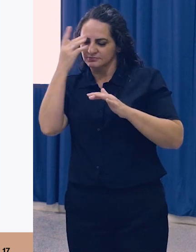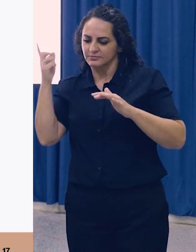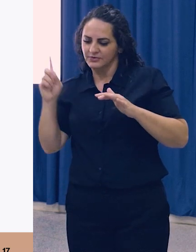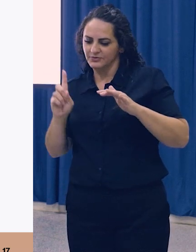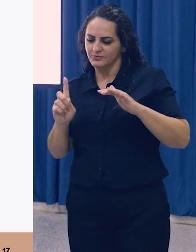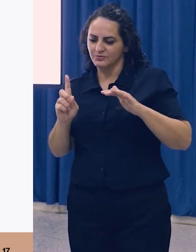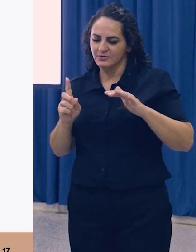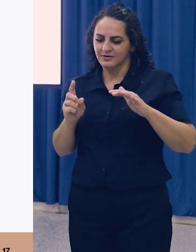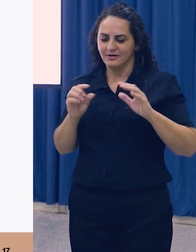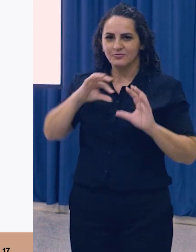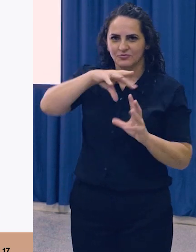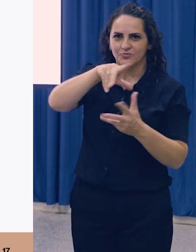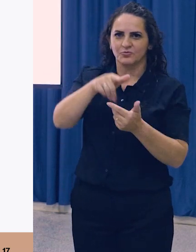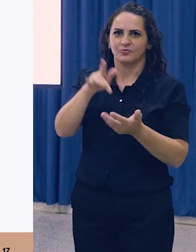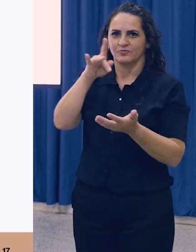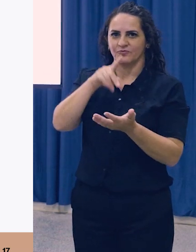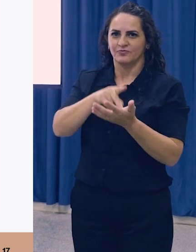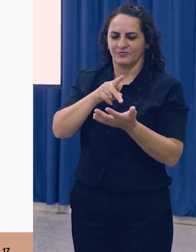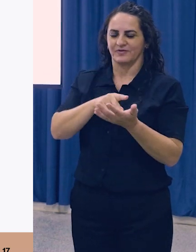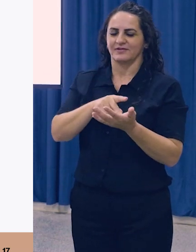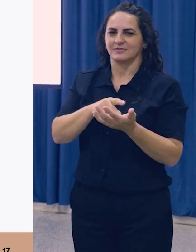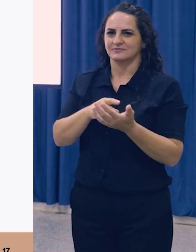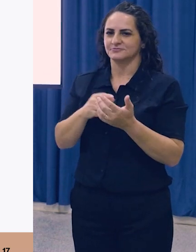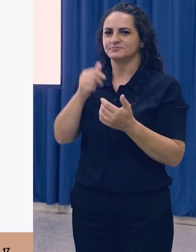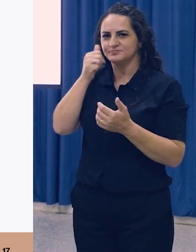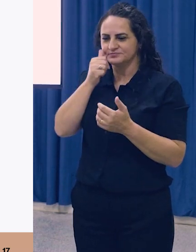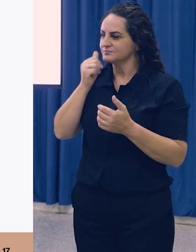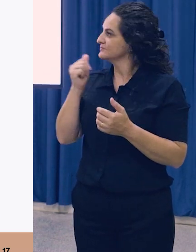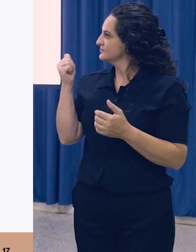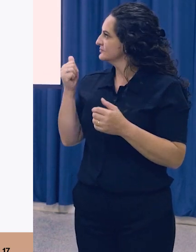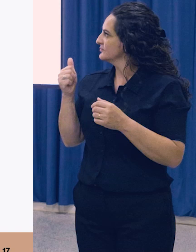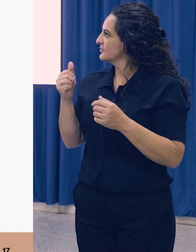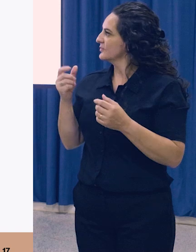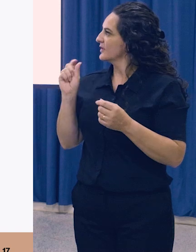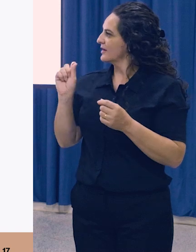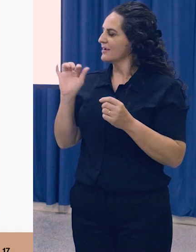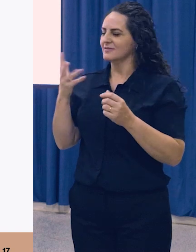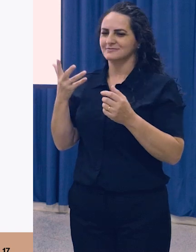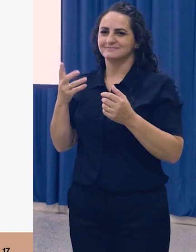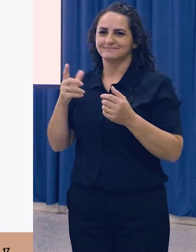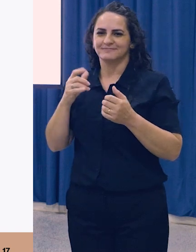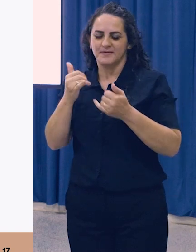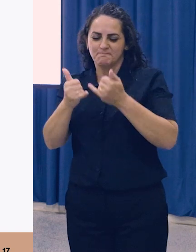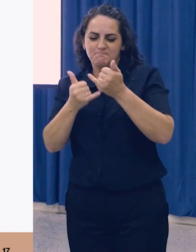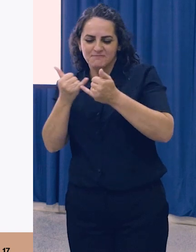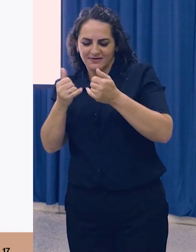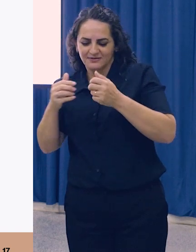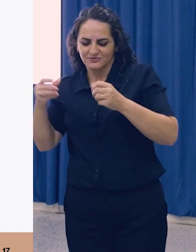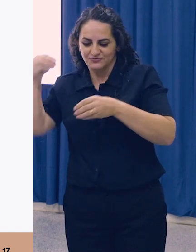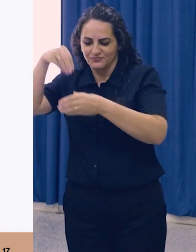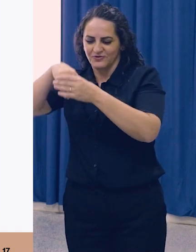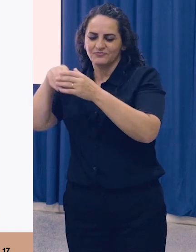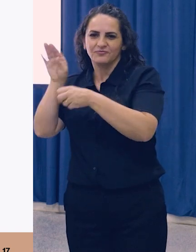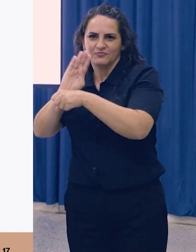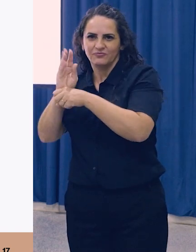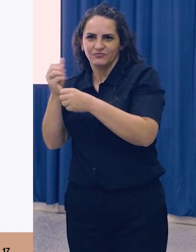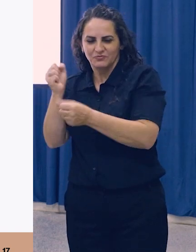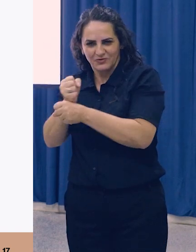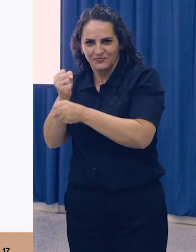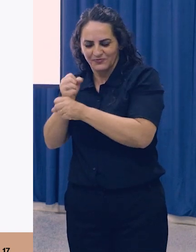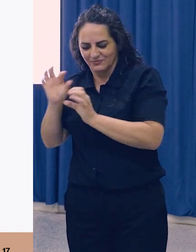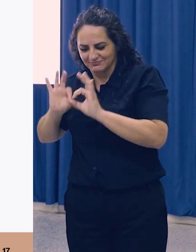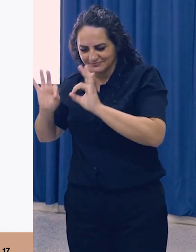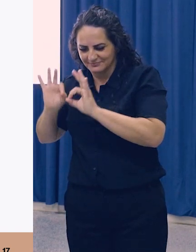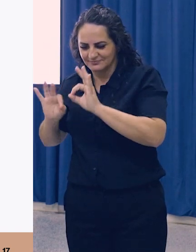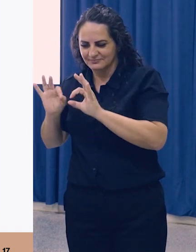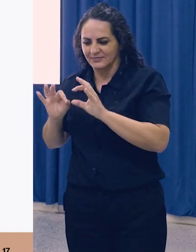bacana. A Charlie, né, que é a protagonista, ela constrói uns brinquedinhos no filme, e eles fizeram